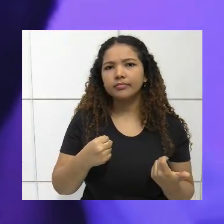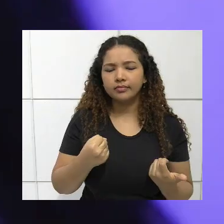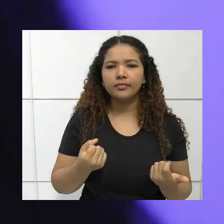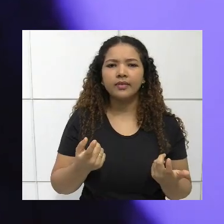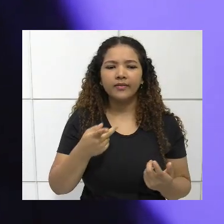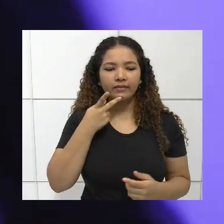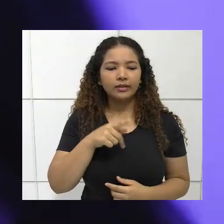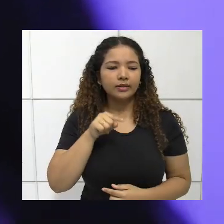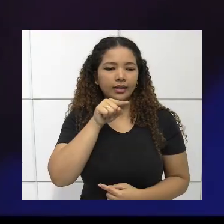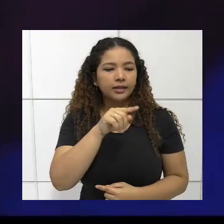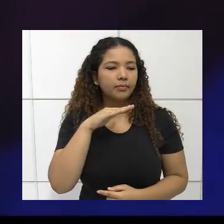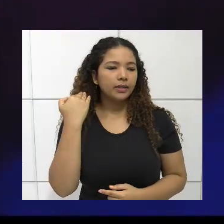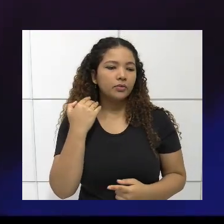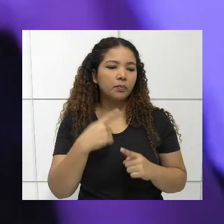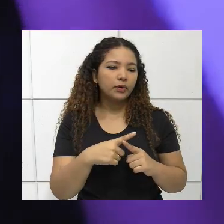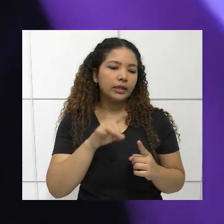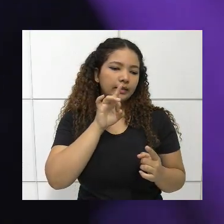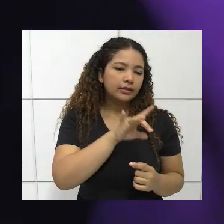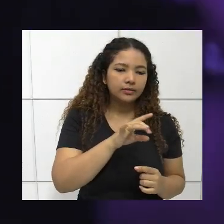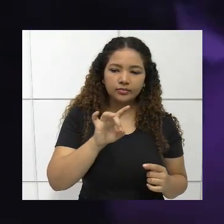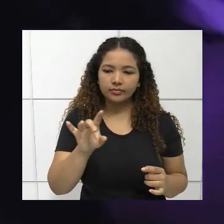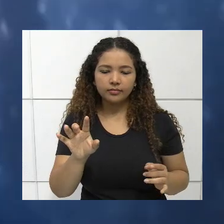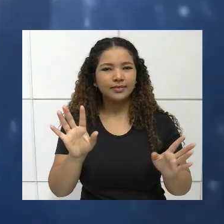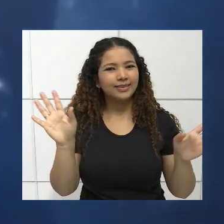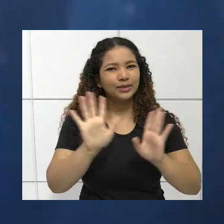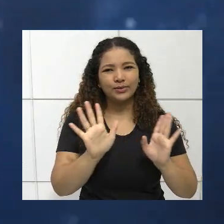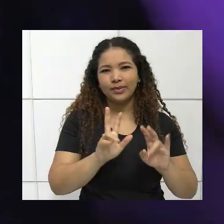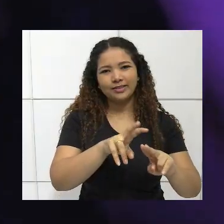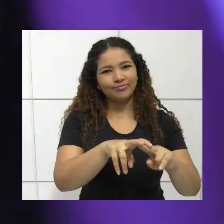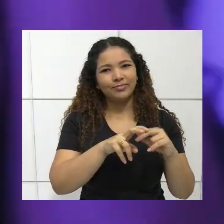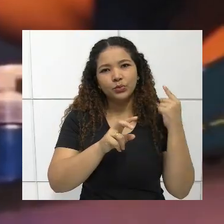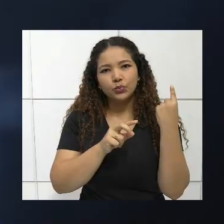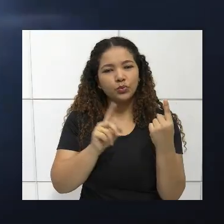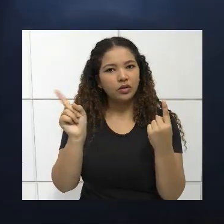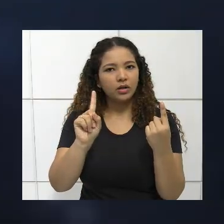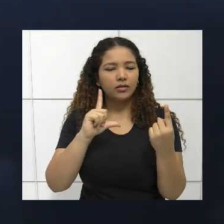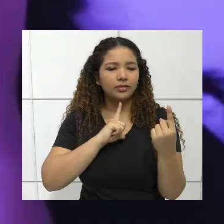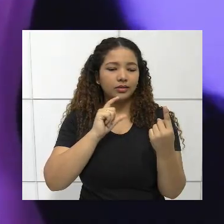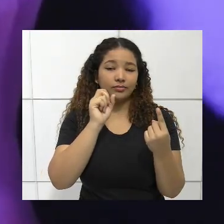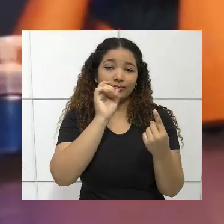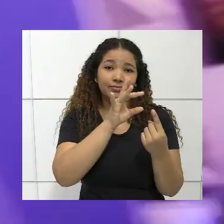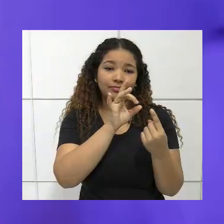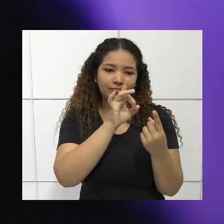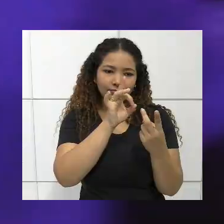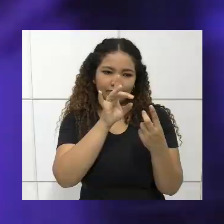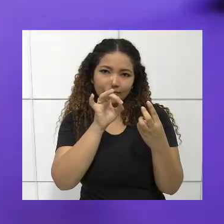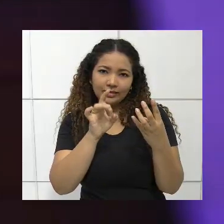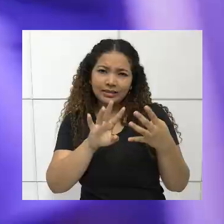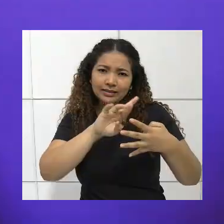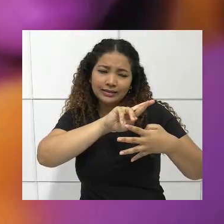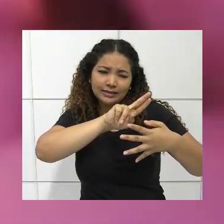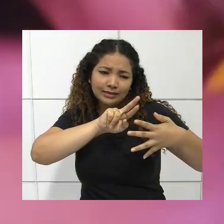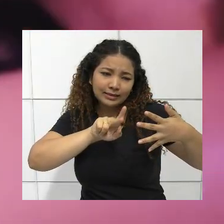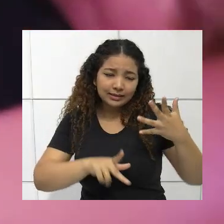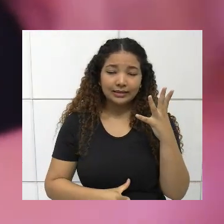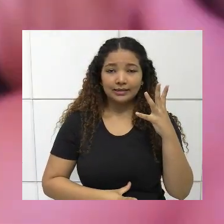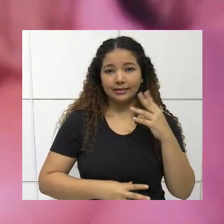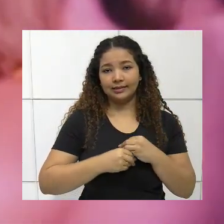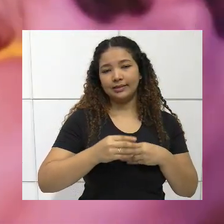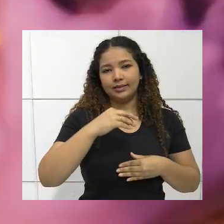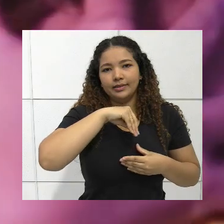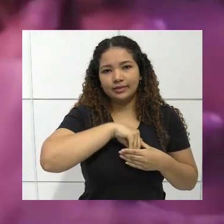Ah, fulano se matou por algo. Não, não é por algo. Pode ter tido um fator ali que desencadeou aquele pico, né?